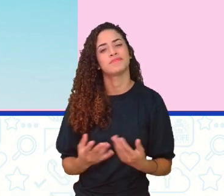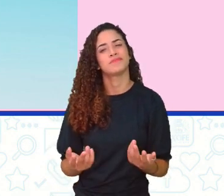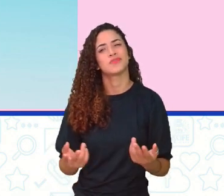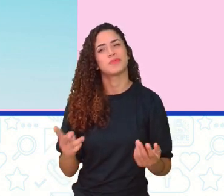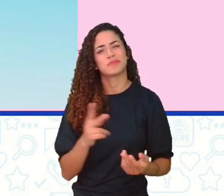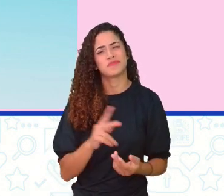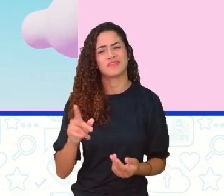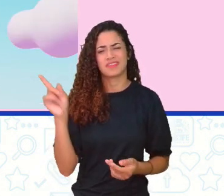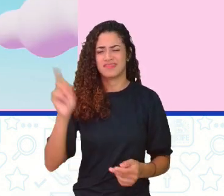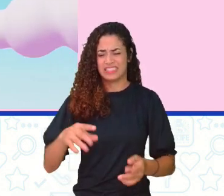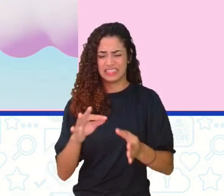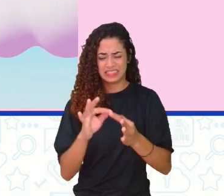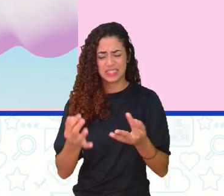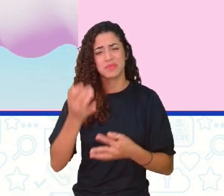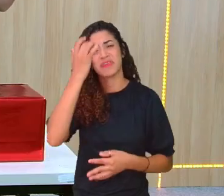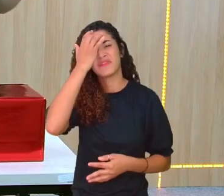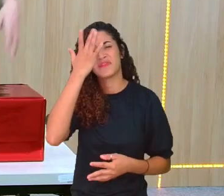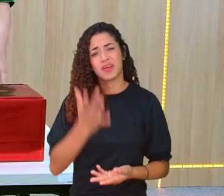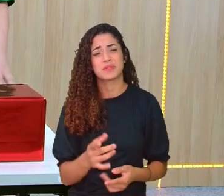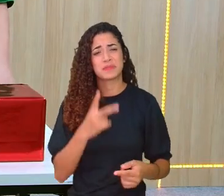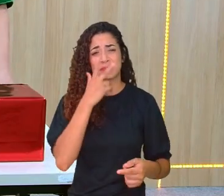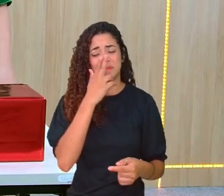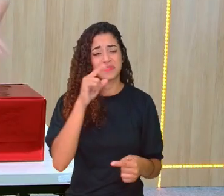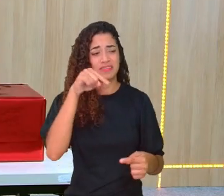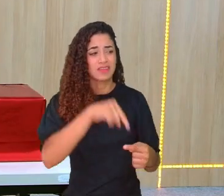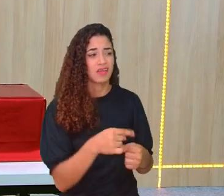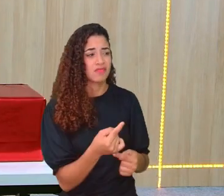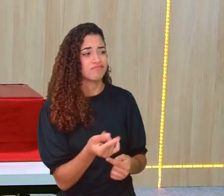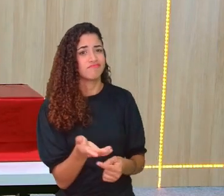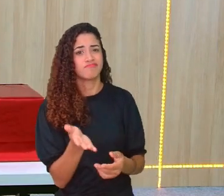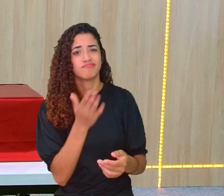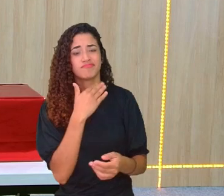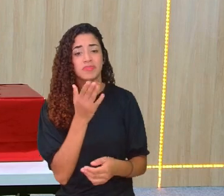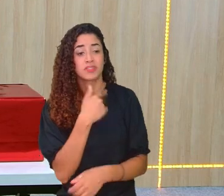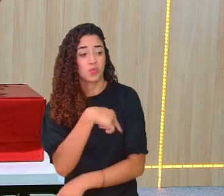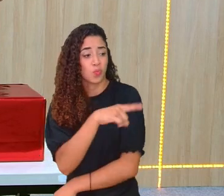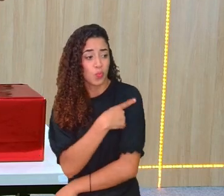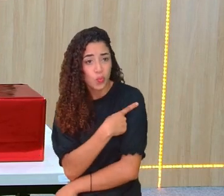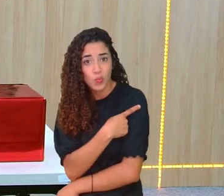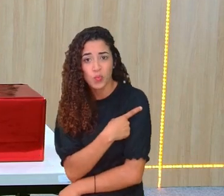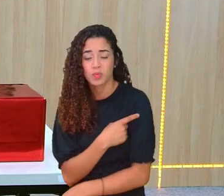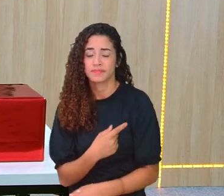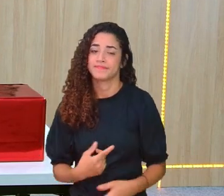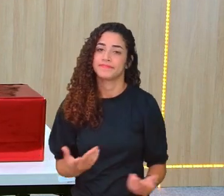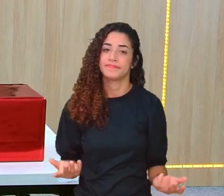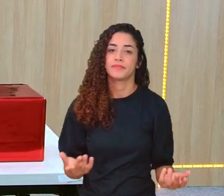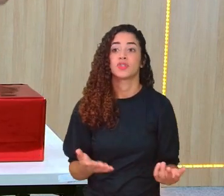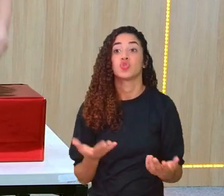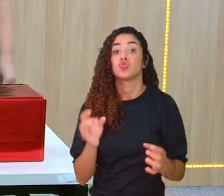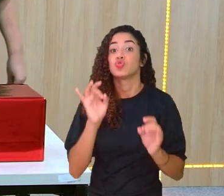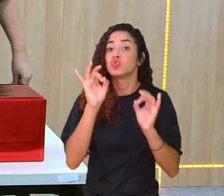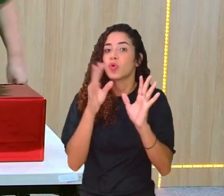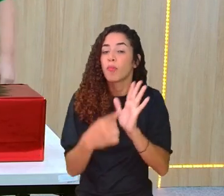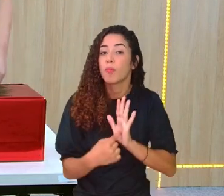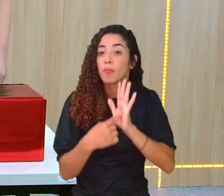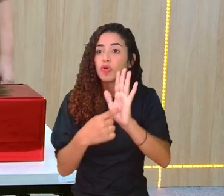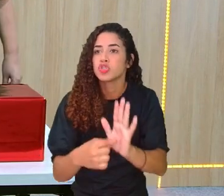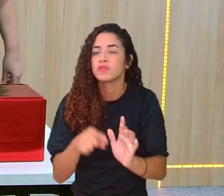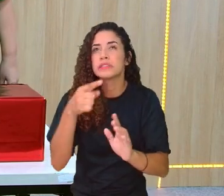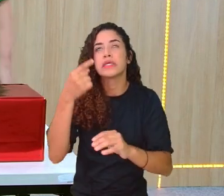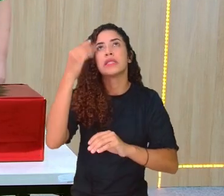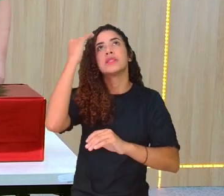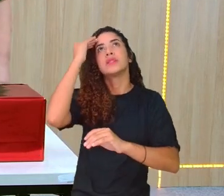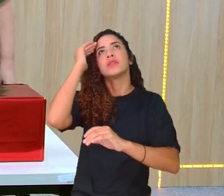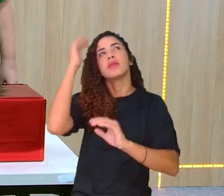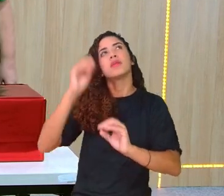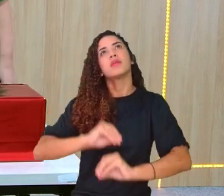Professora, mas isso é muito simples, isso é lá do fundamental 1. Eu só estou trazendo para fazer a ligação, tá?